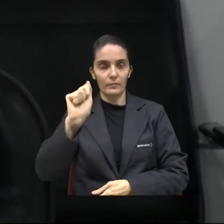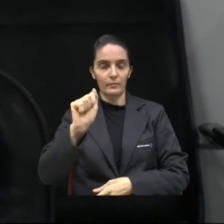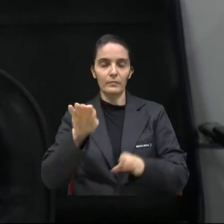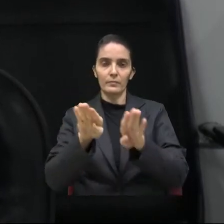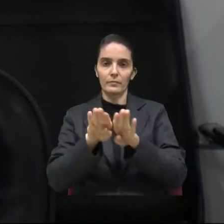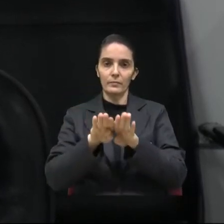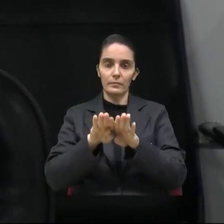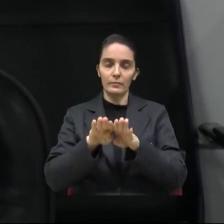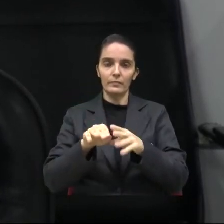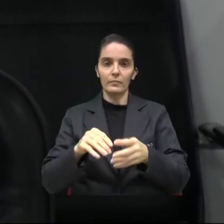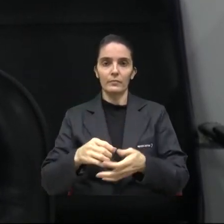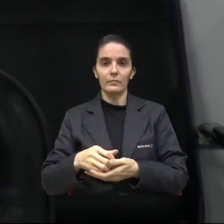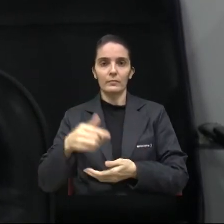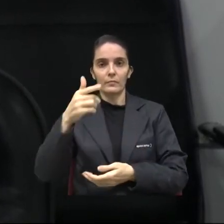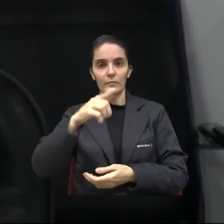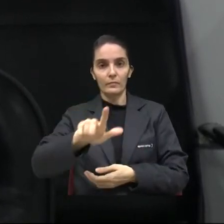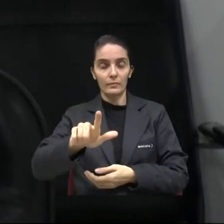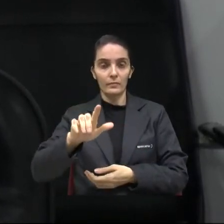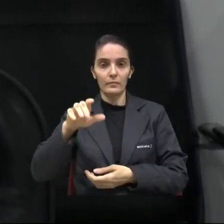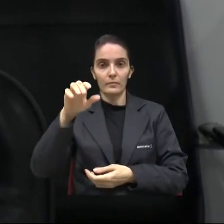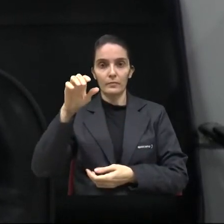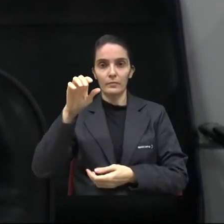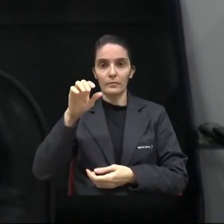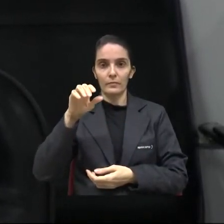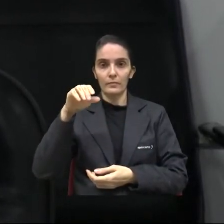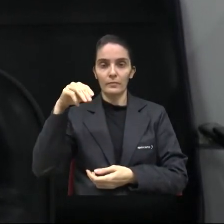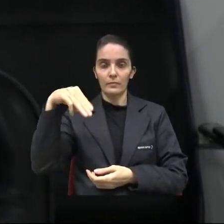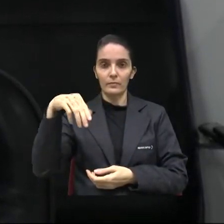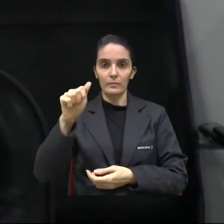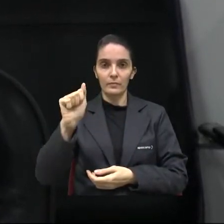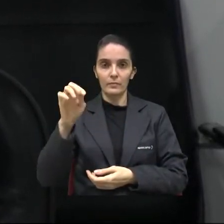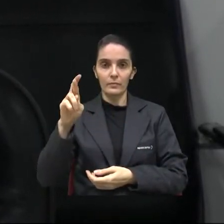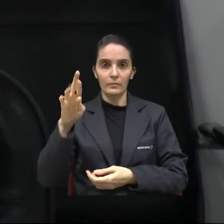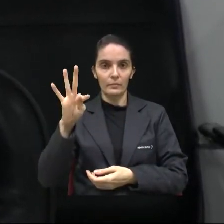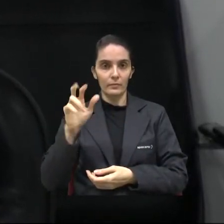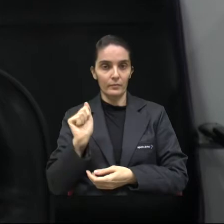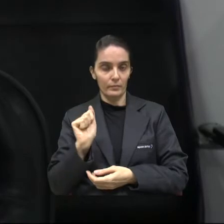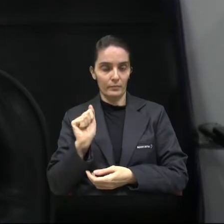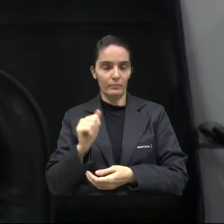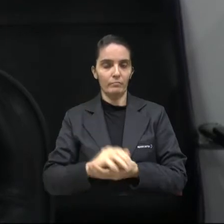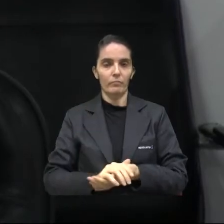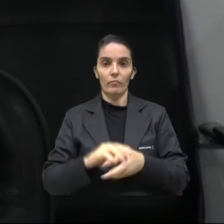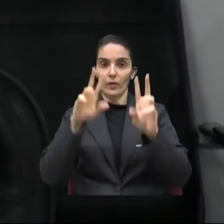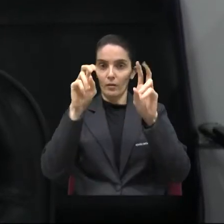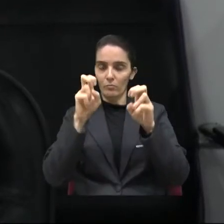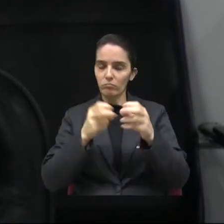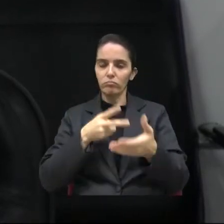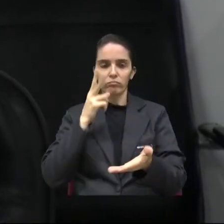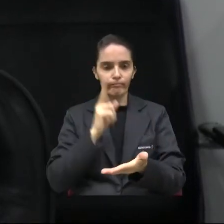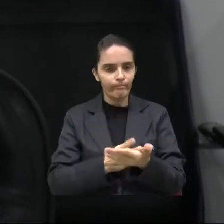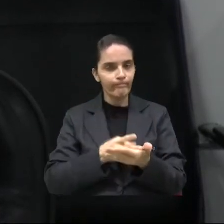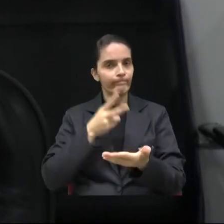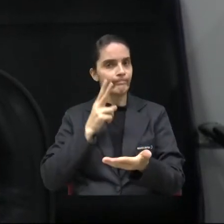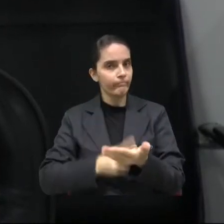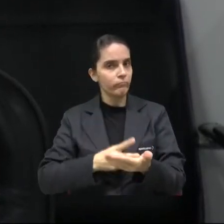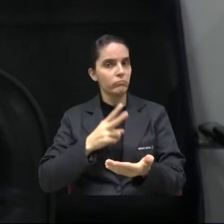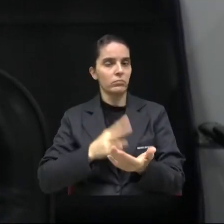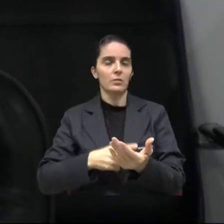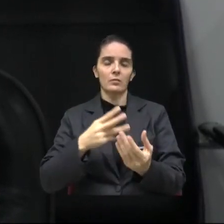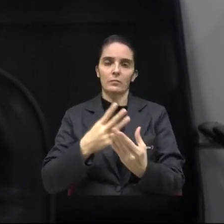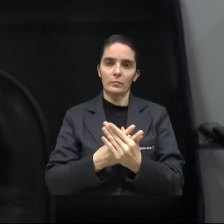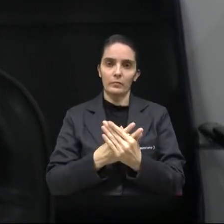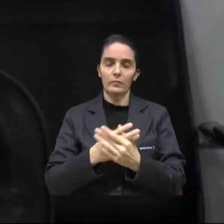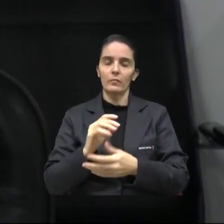caso. Mas eu quero dizer que é um tema que está recorrente na casa. Eu acho que, não que não seja